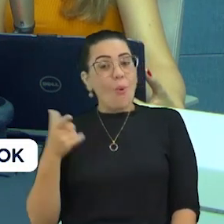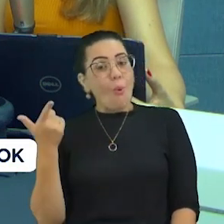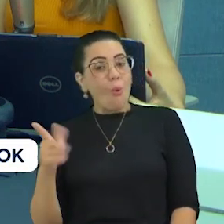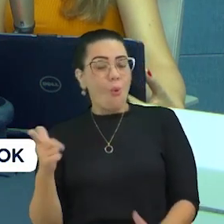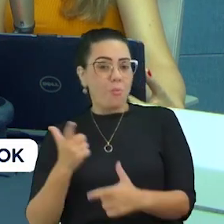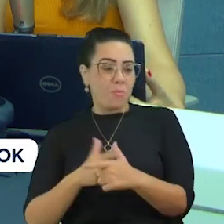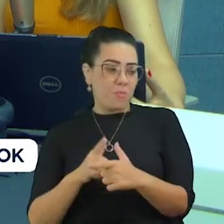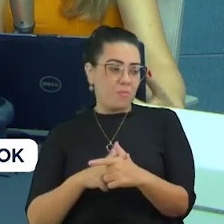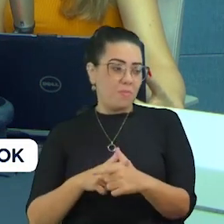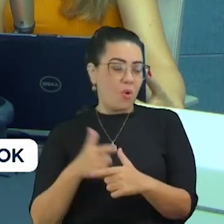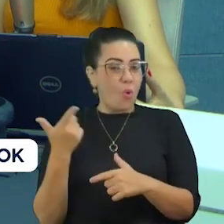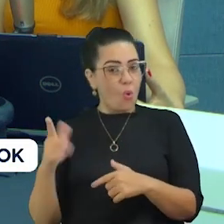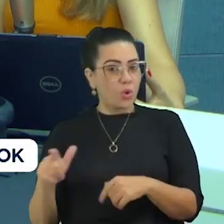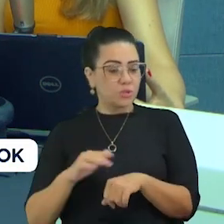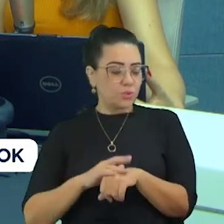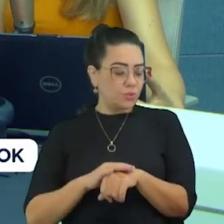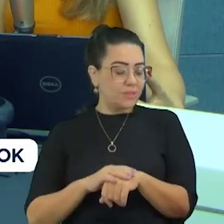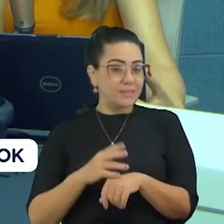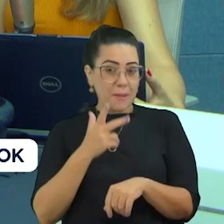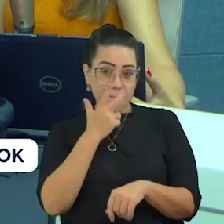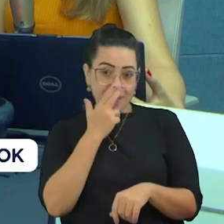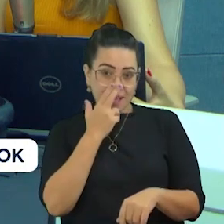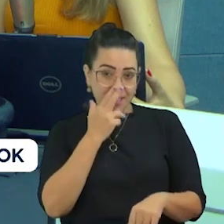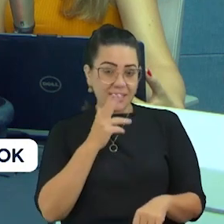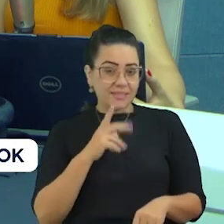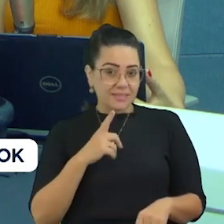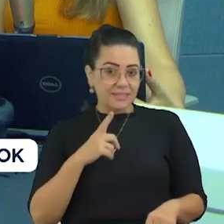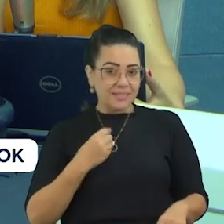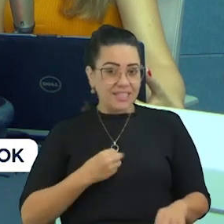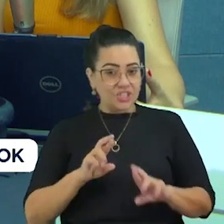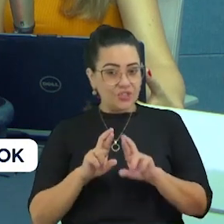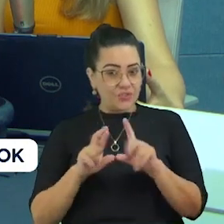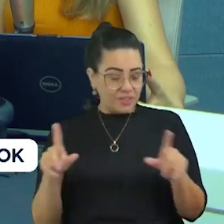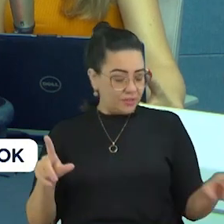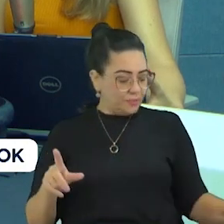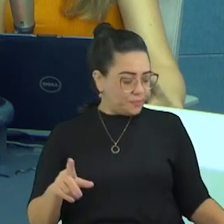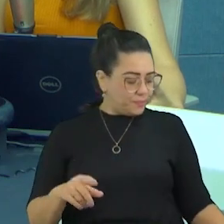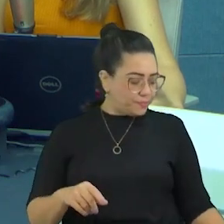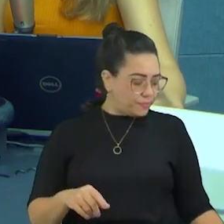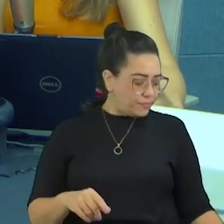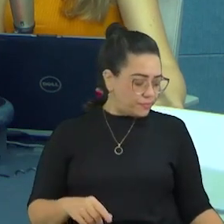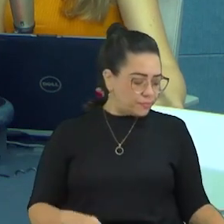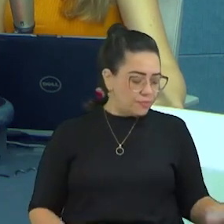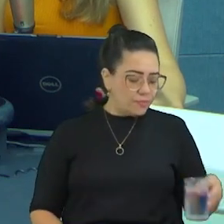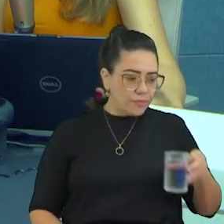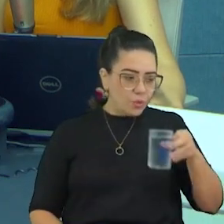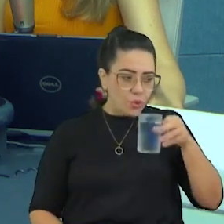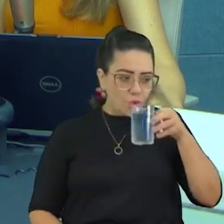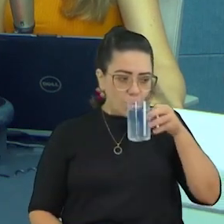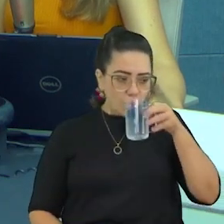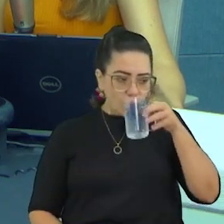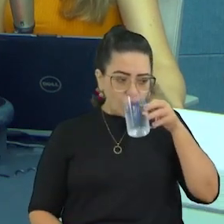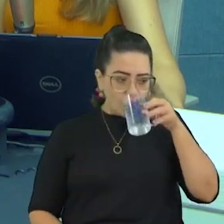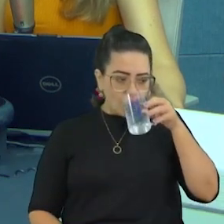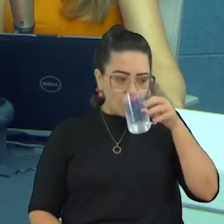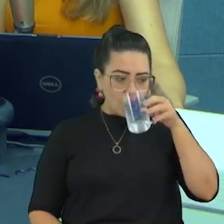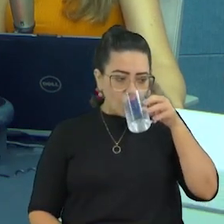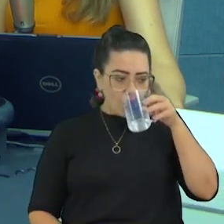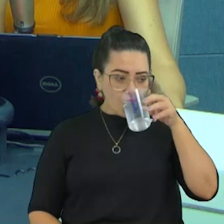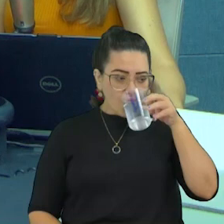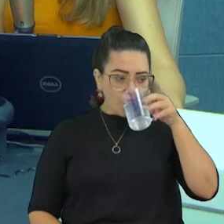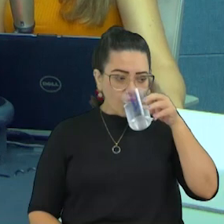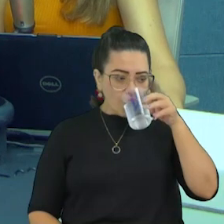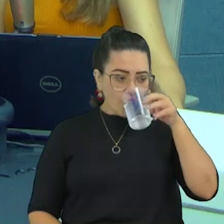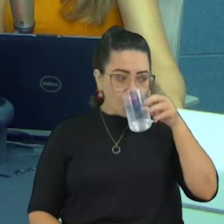ou é uma doença que tem uma característica diferente daquela pessoa e ela, infelizmente, interpretou